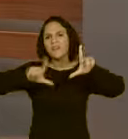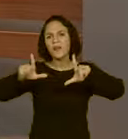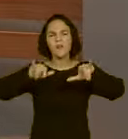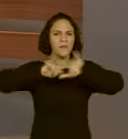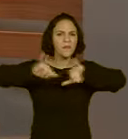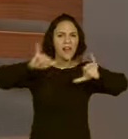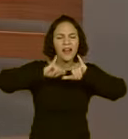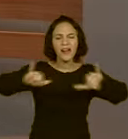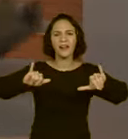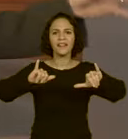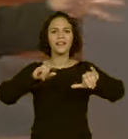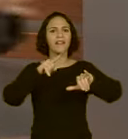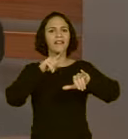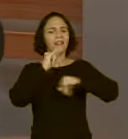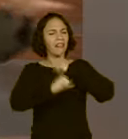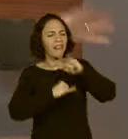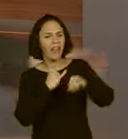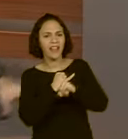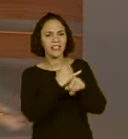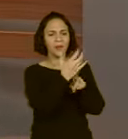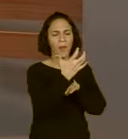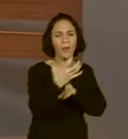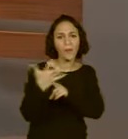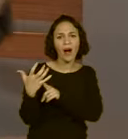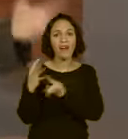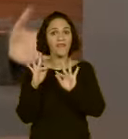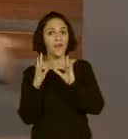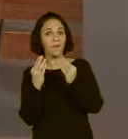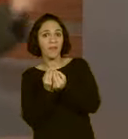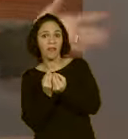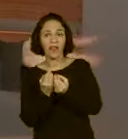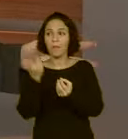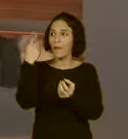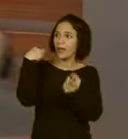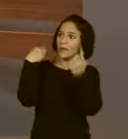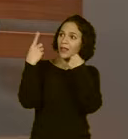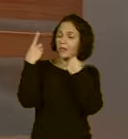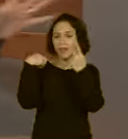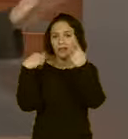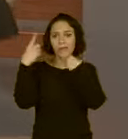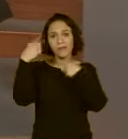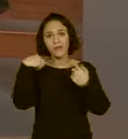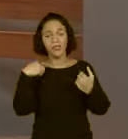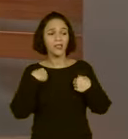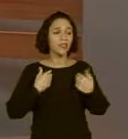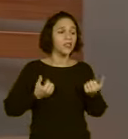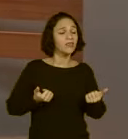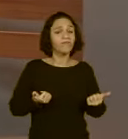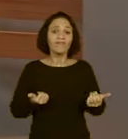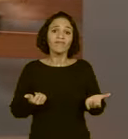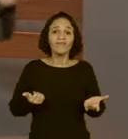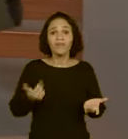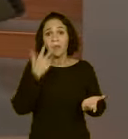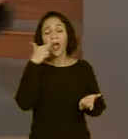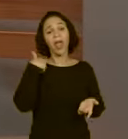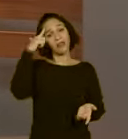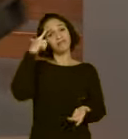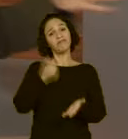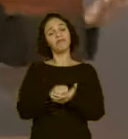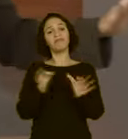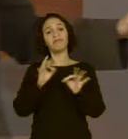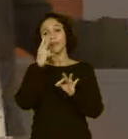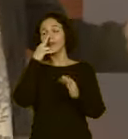da família, as pessoas dizendo Sim. aonde que você tem que ir, o que você tem que fazer, e você está lá, né?